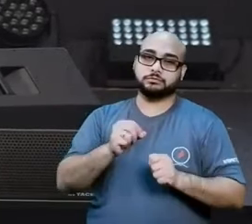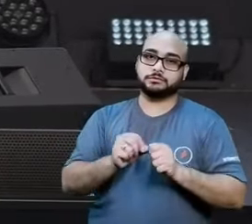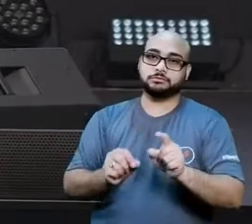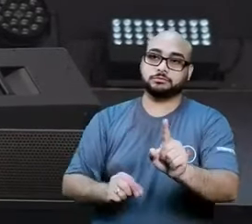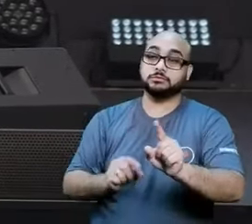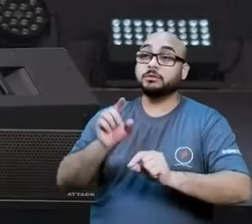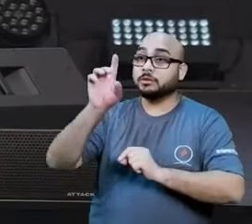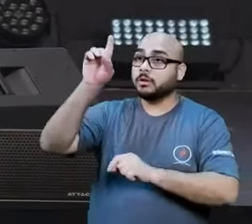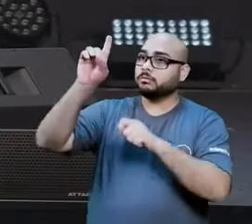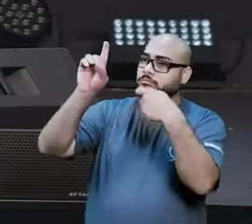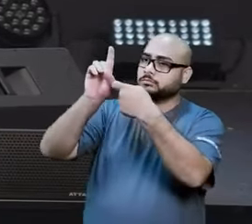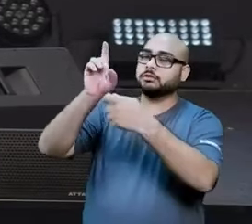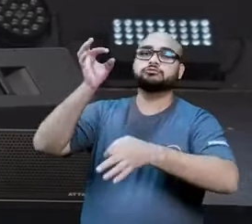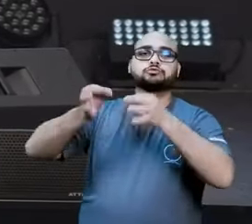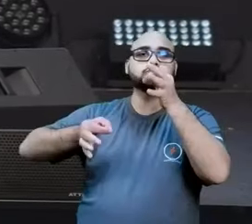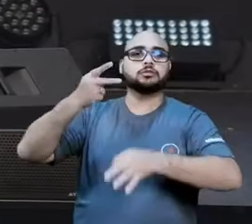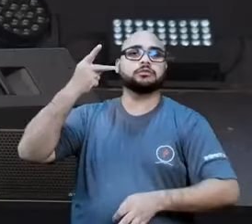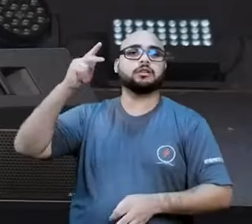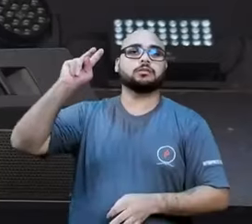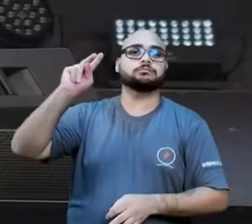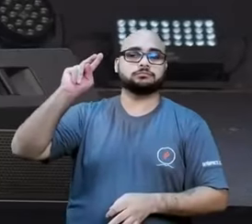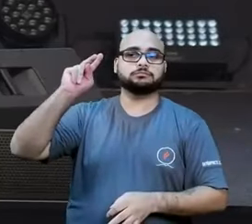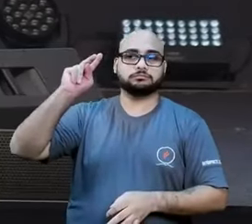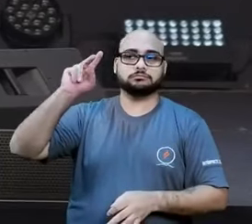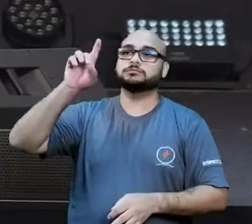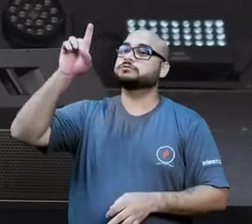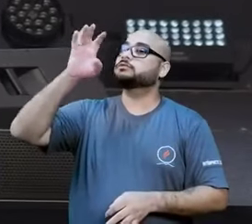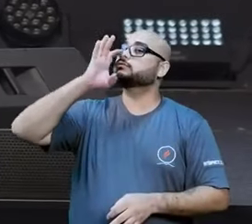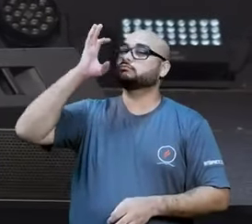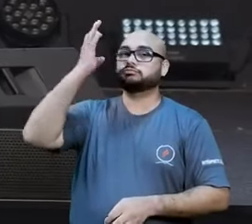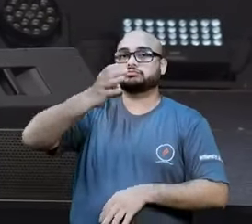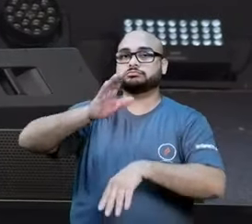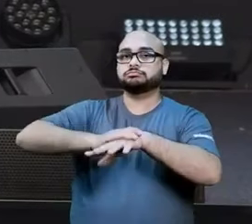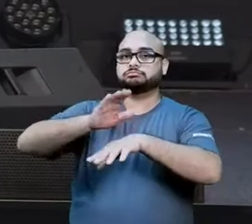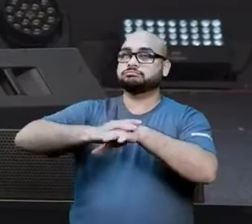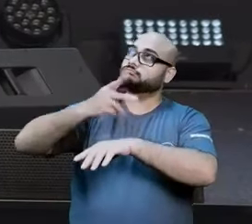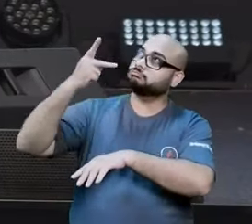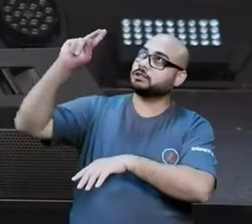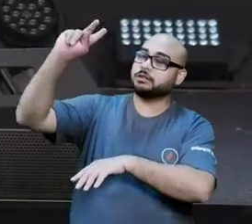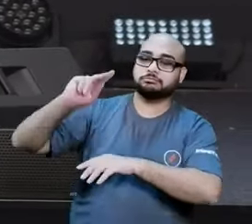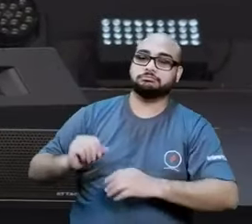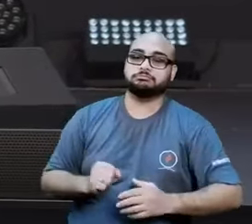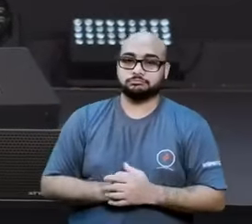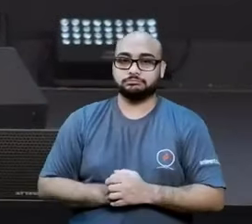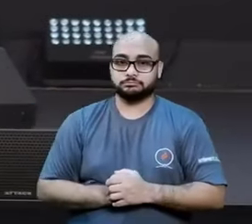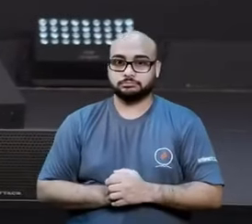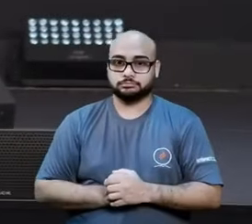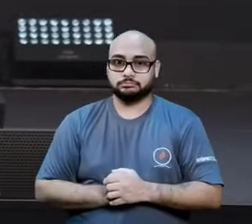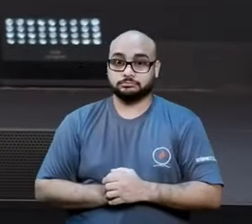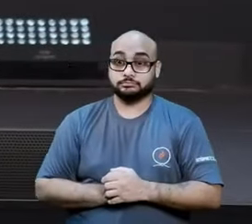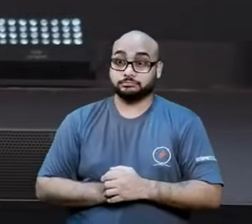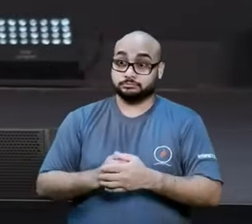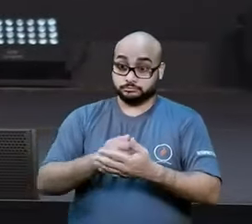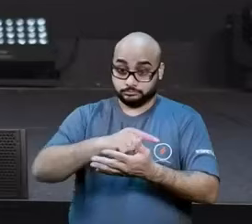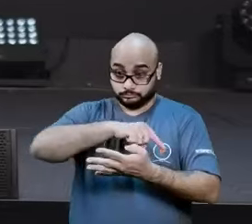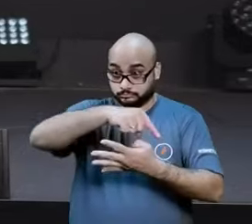ele julga a terceira base da marca do caráter de